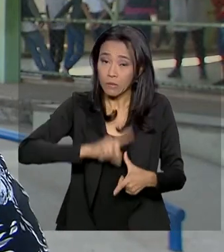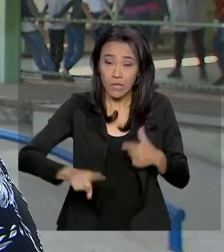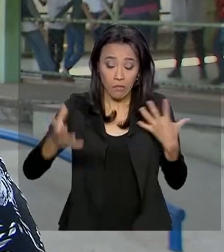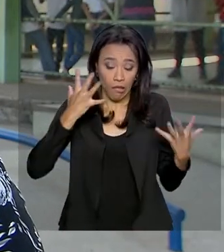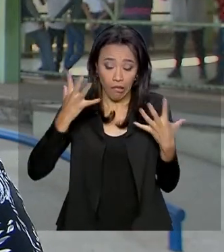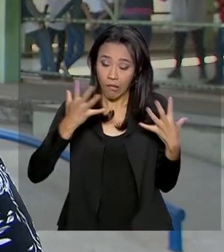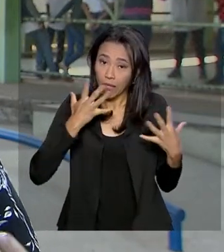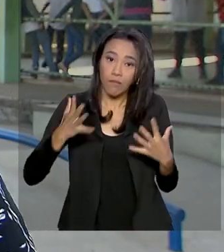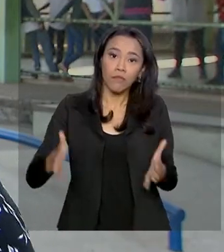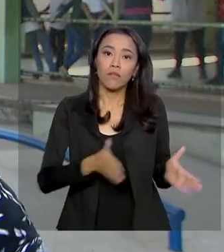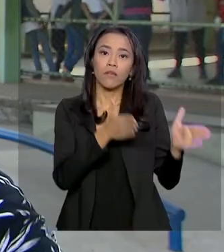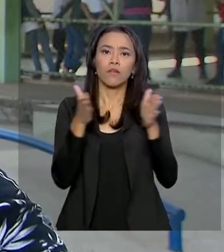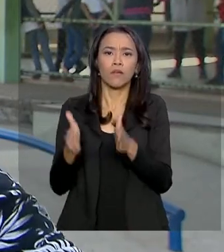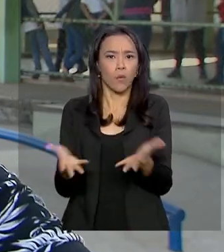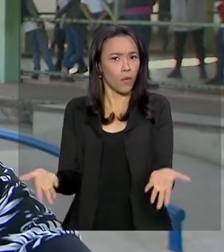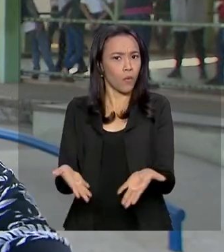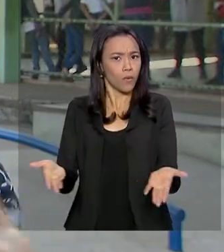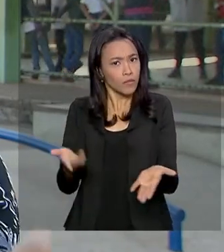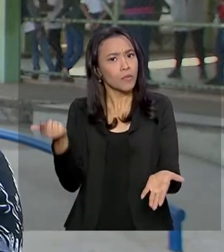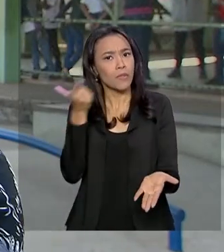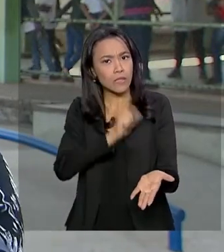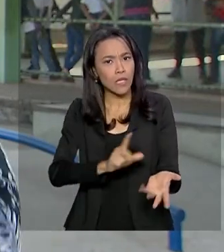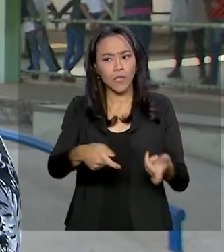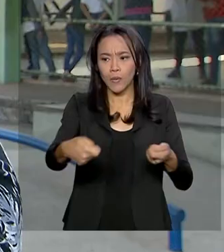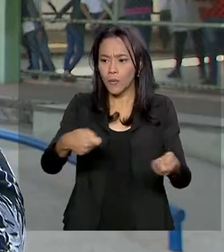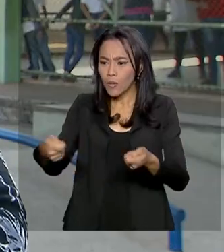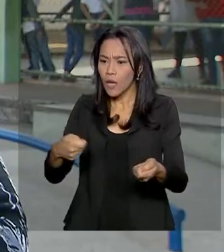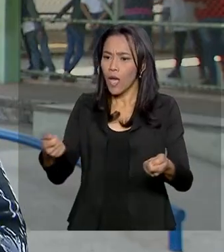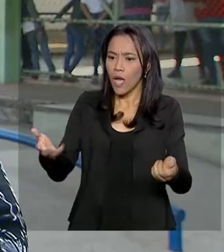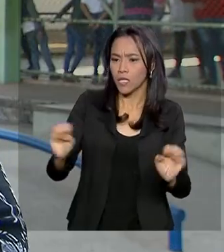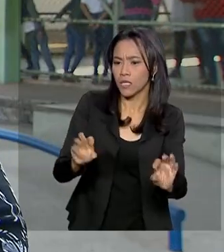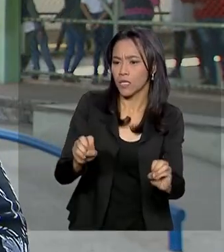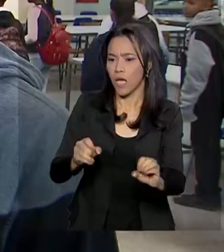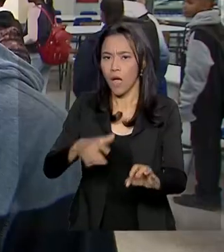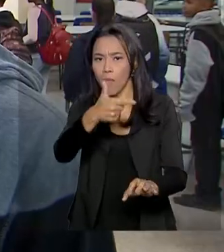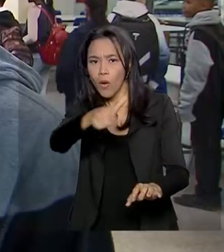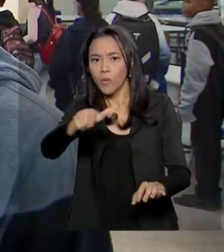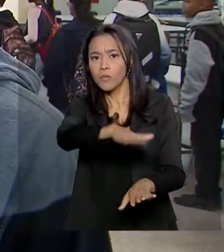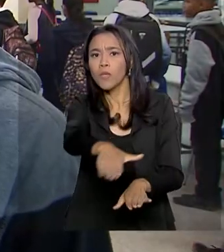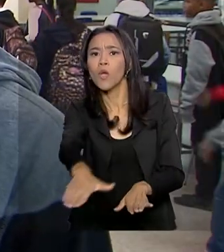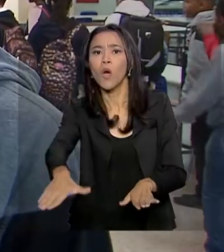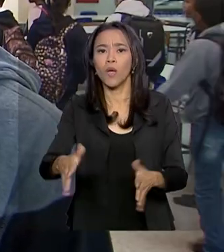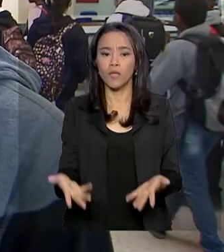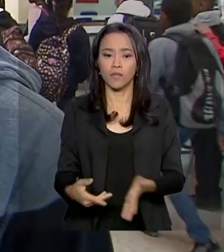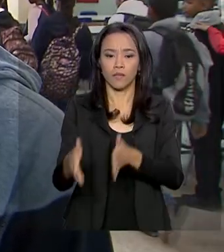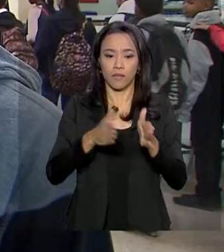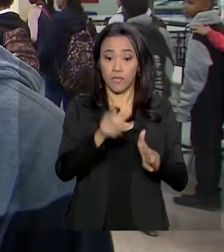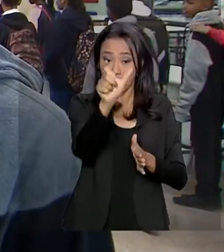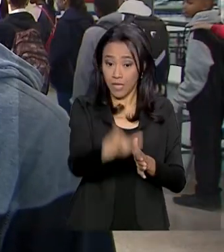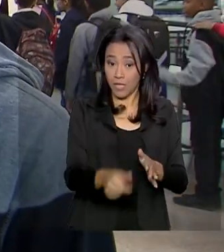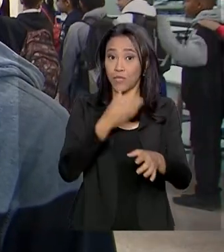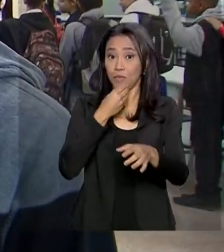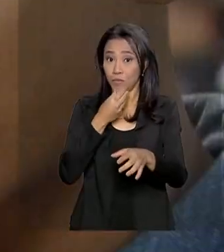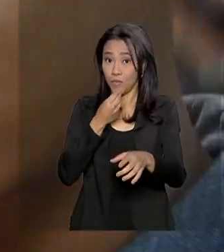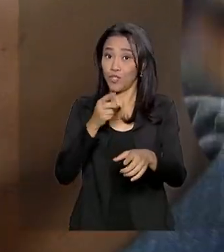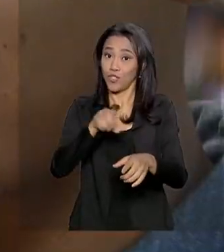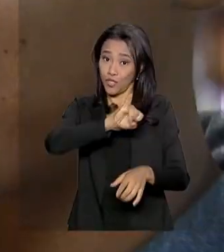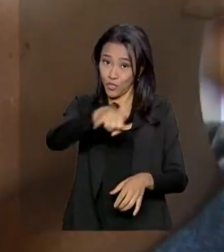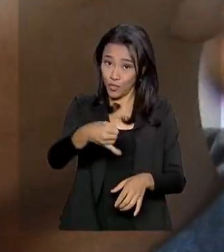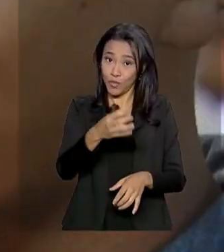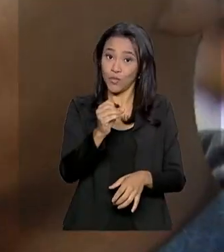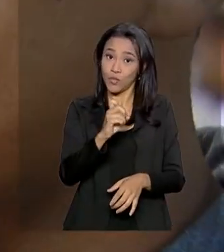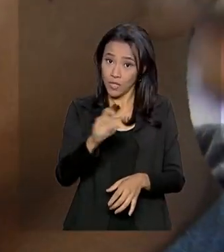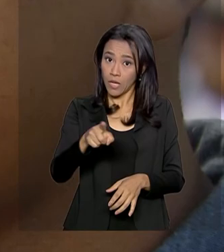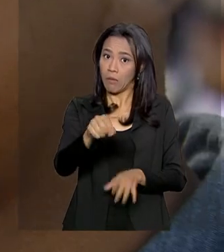agitação dele, hoje ele já consegue controlar outros alunos menores. O José já virou um exemplo para os colegas, tem uma